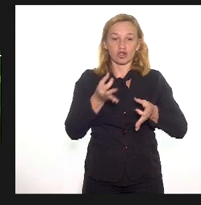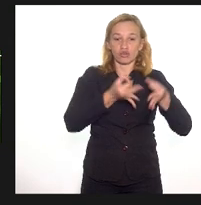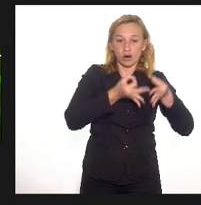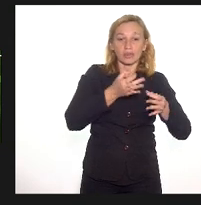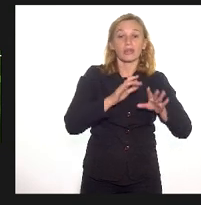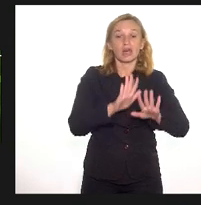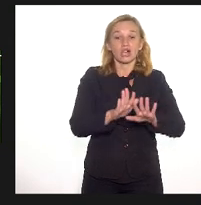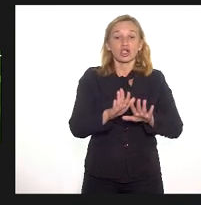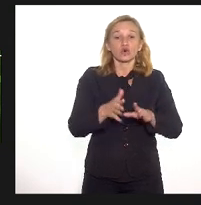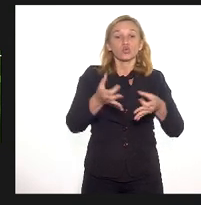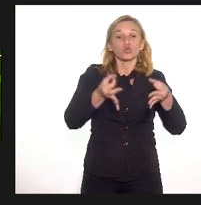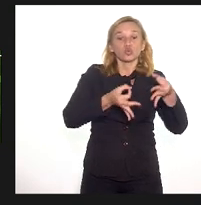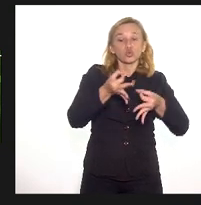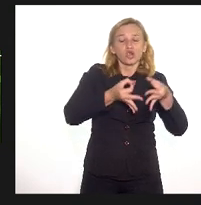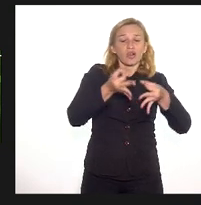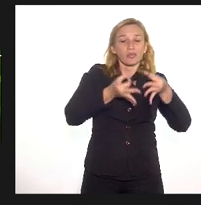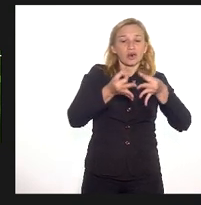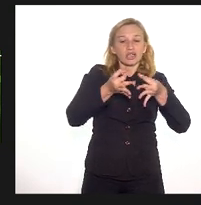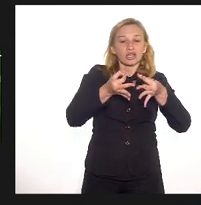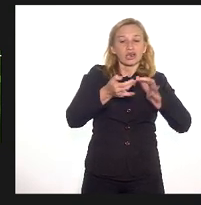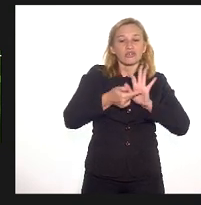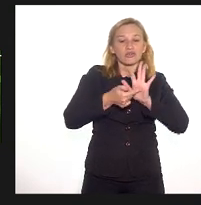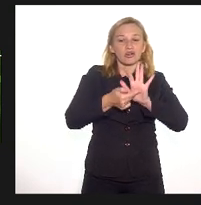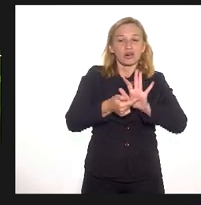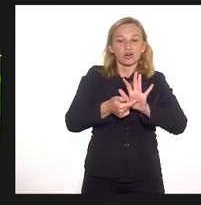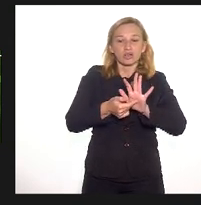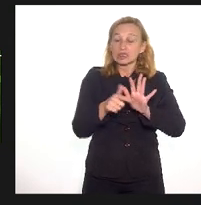E o julgamento, ele declarou a